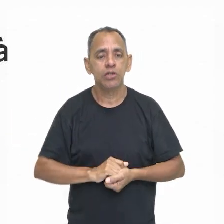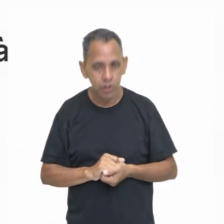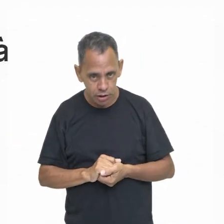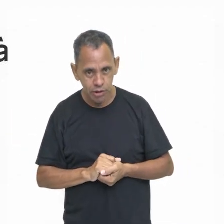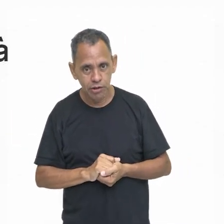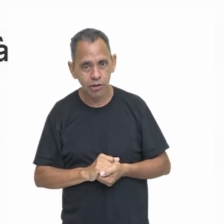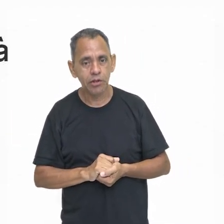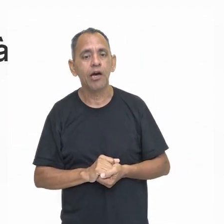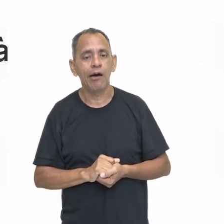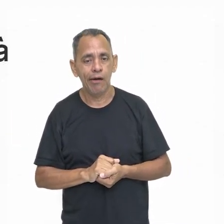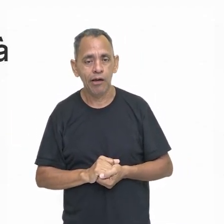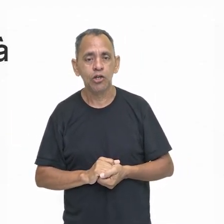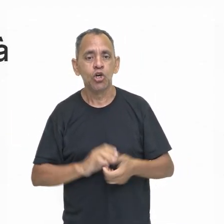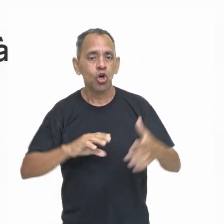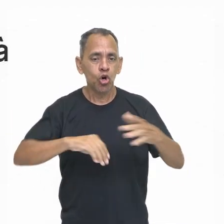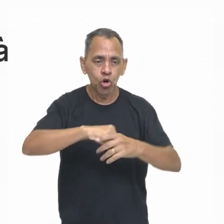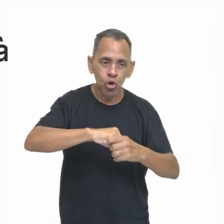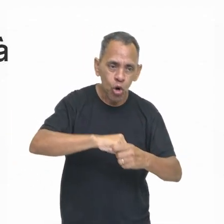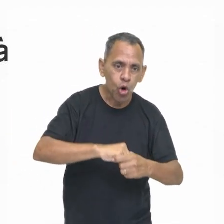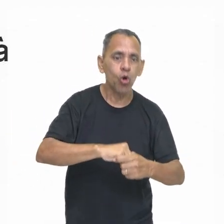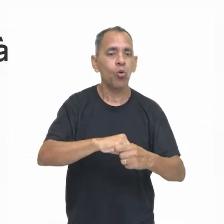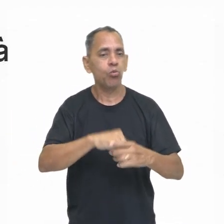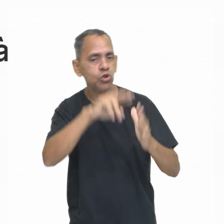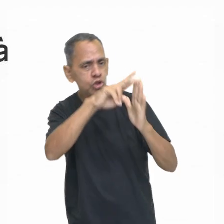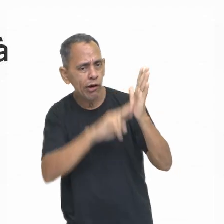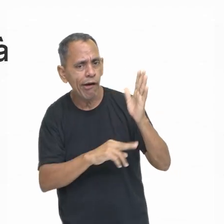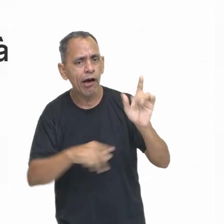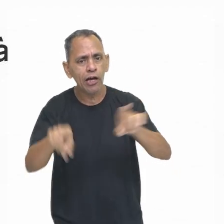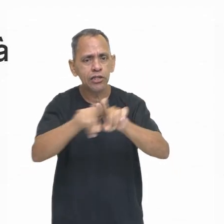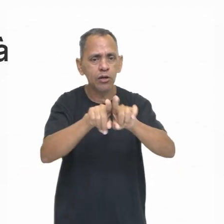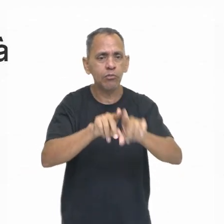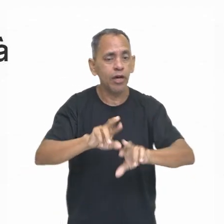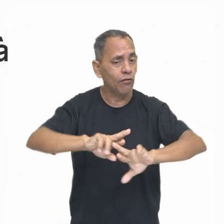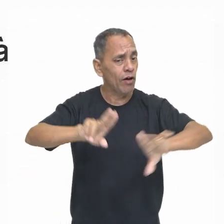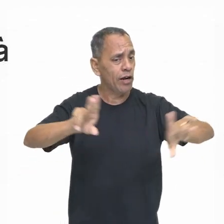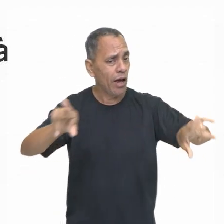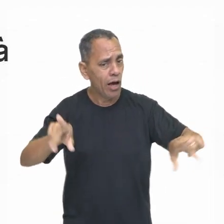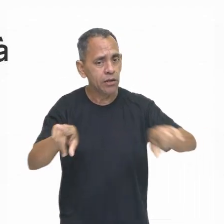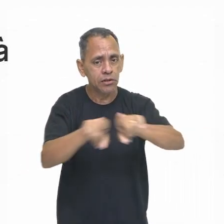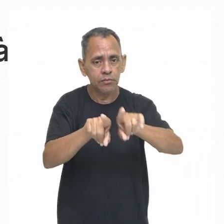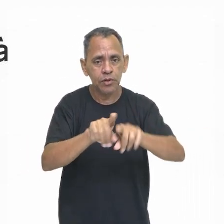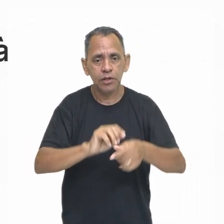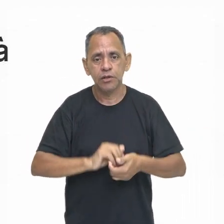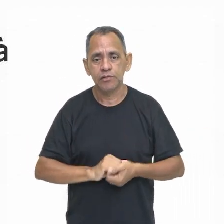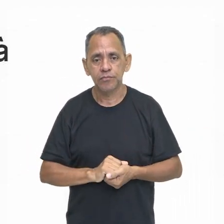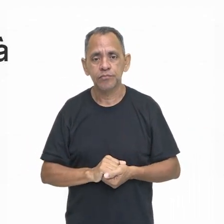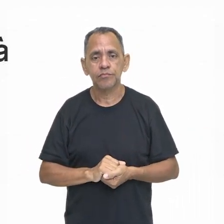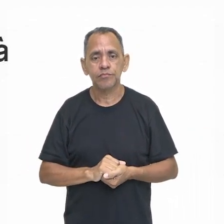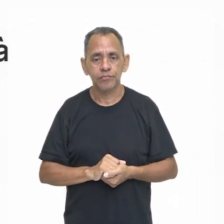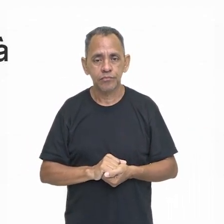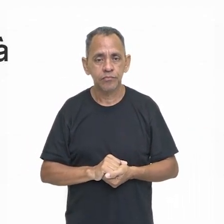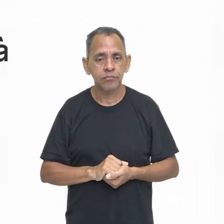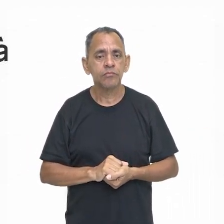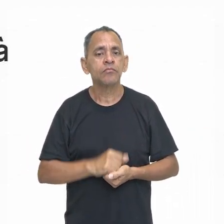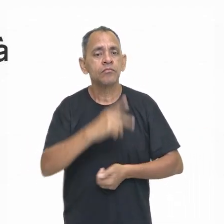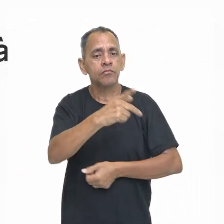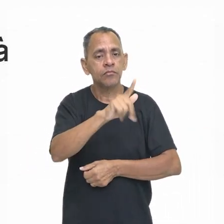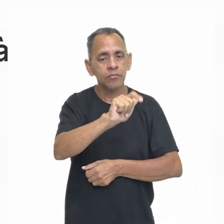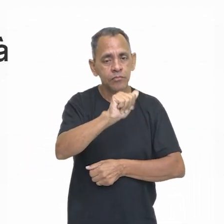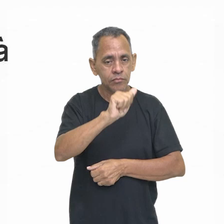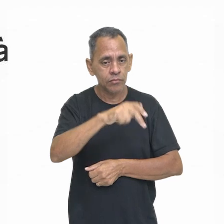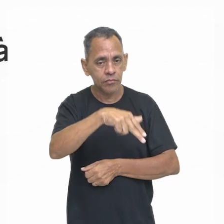planos heterodoxos. Seu primeiro plano, chamado de Plano Collor, foi lançado em março